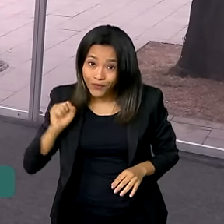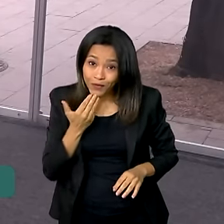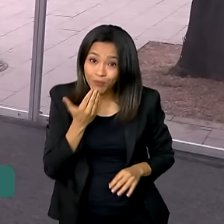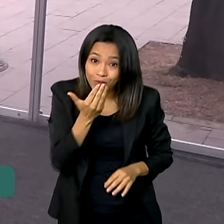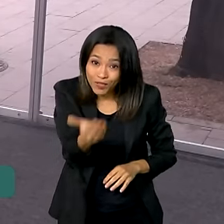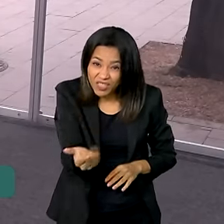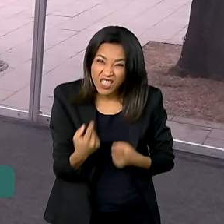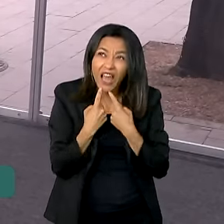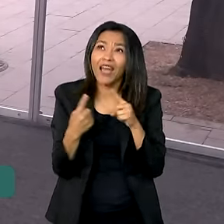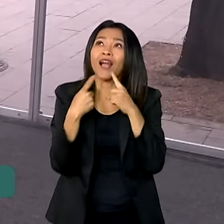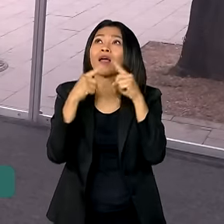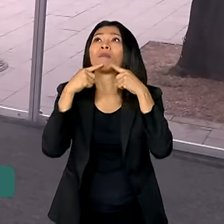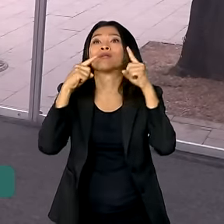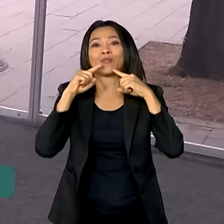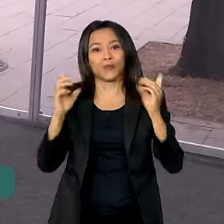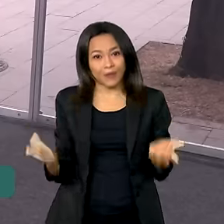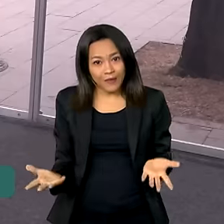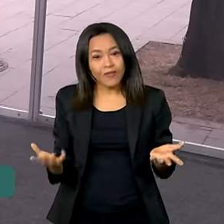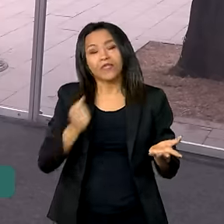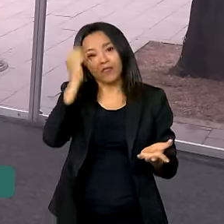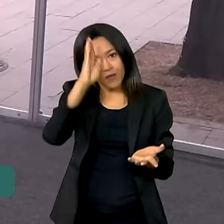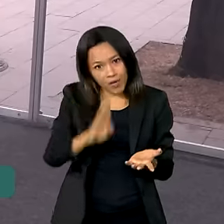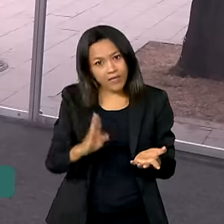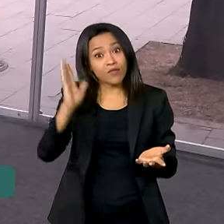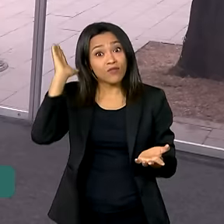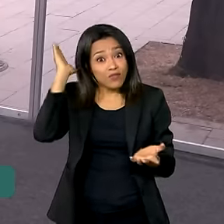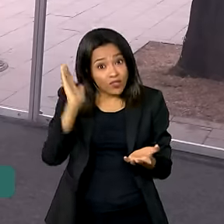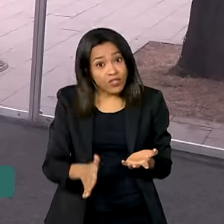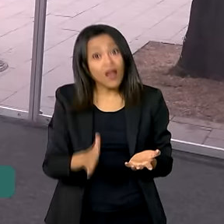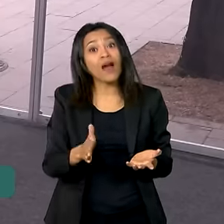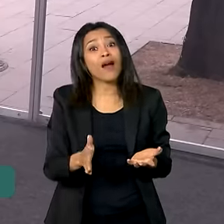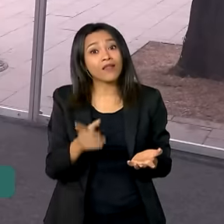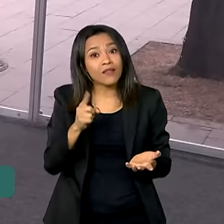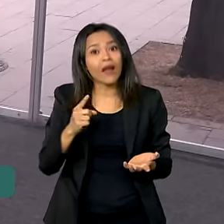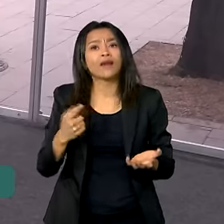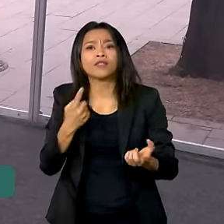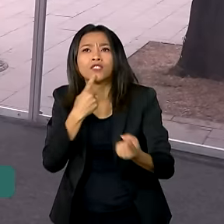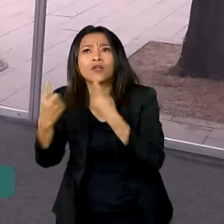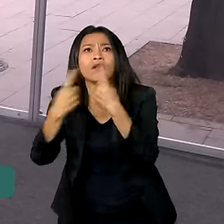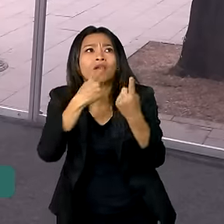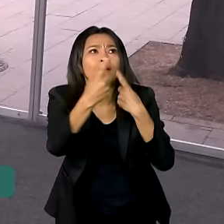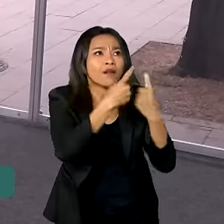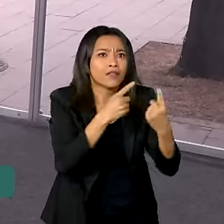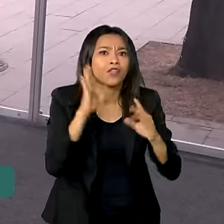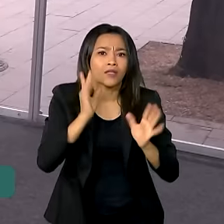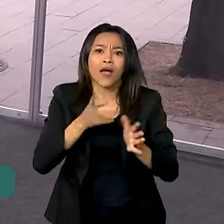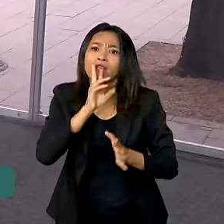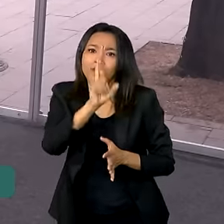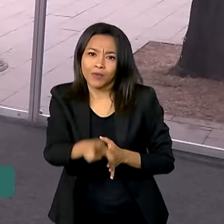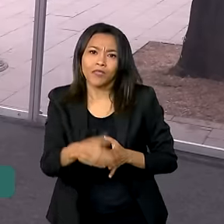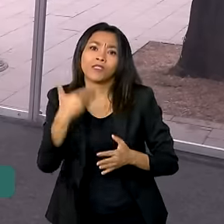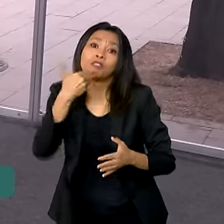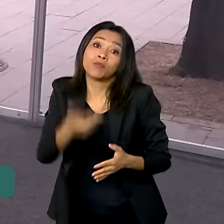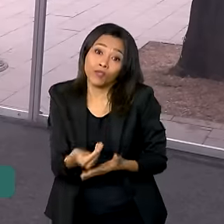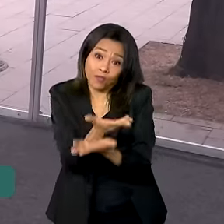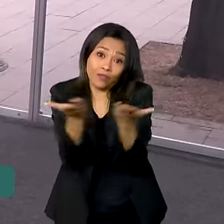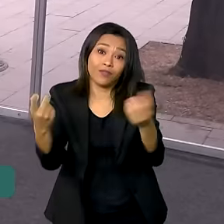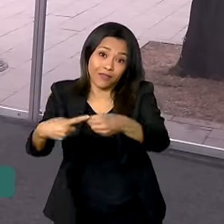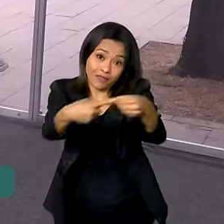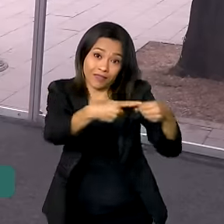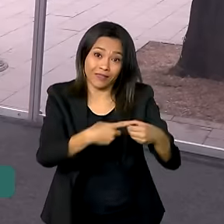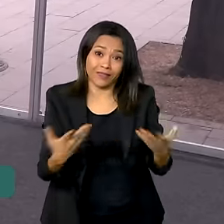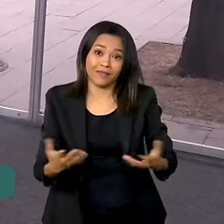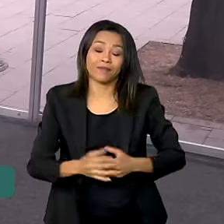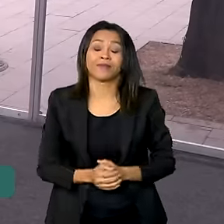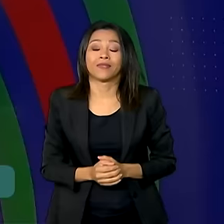demandas, as reclamações dos prefeitos e se o Brasil já está conversando, já está atendendo aí essas demandas, ministro. Tem que ouvir